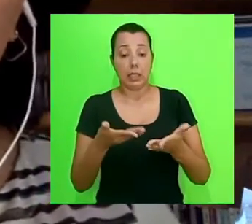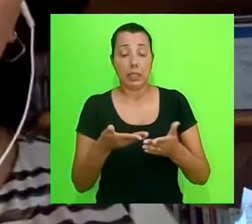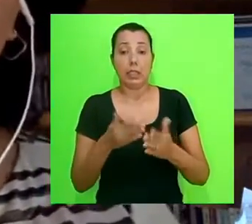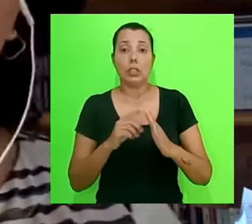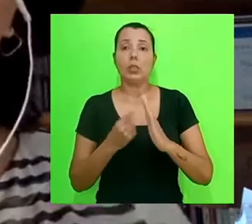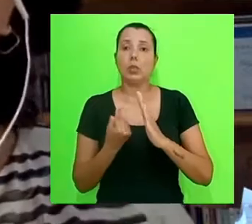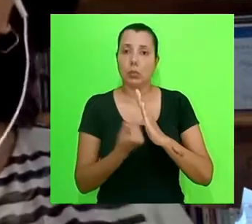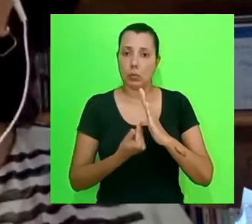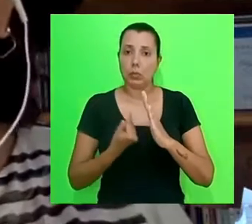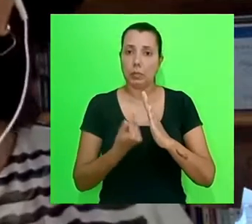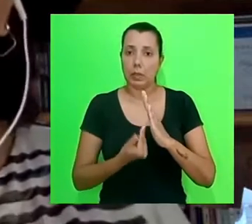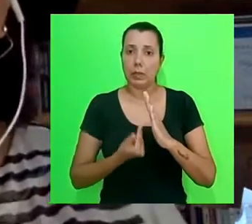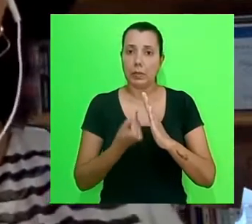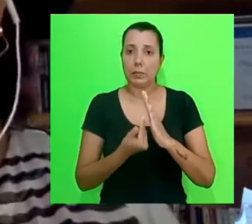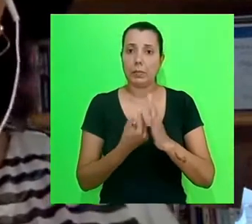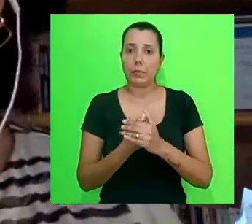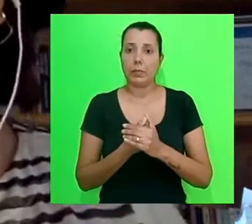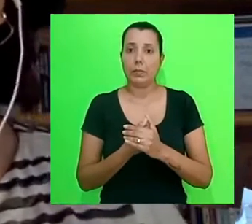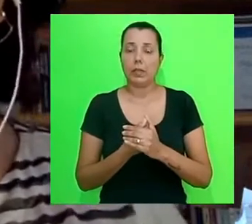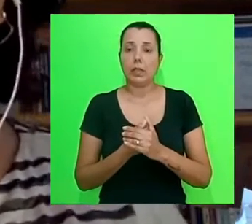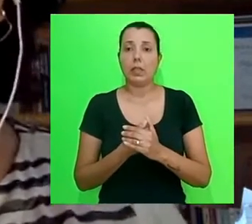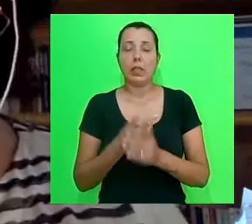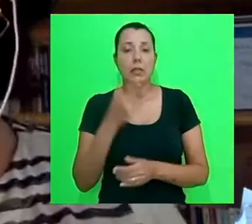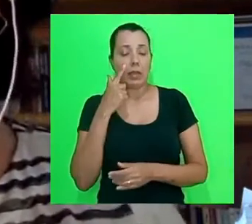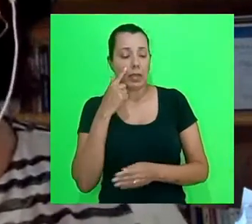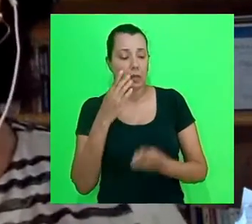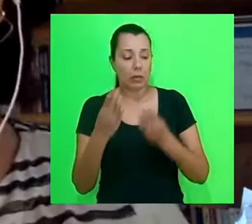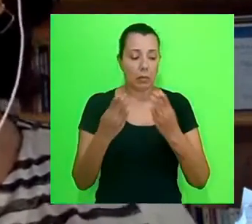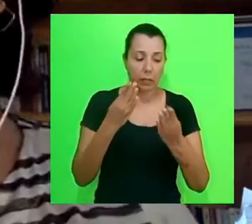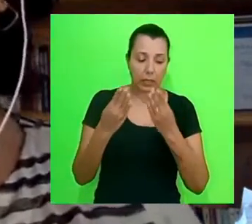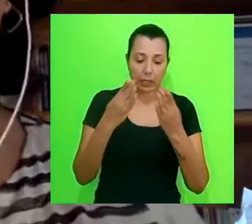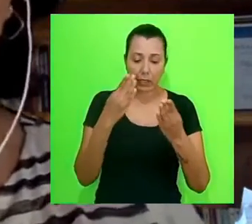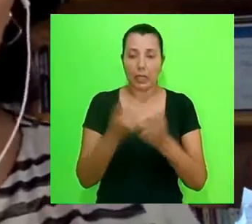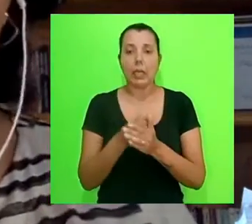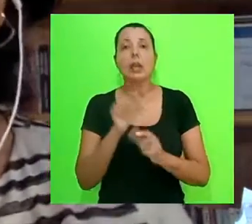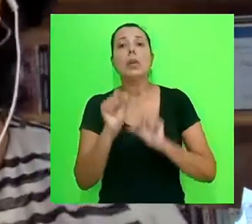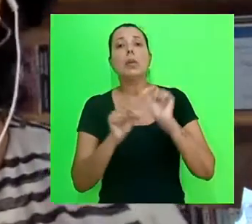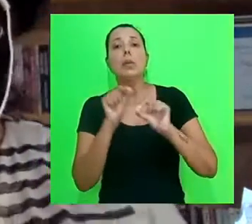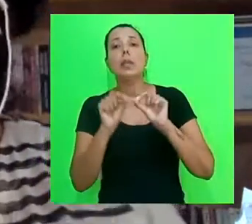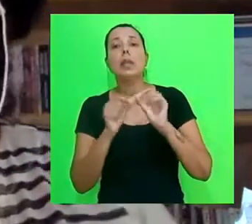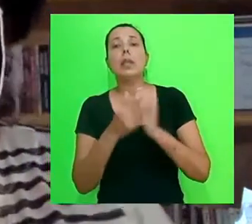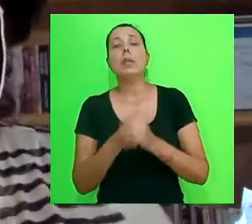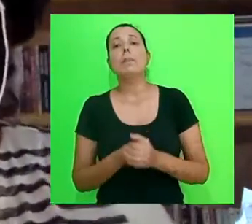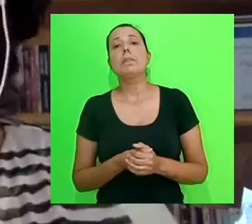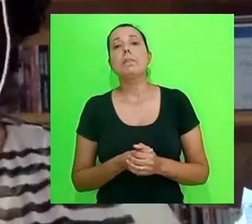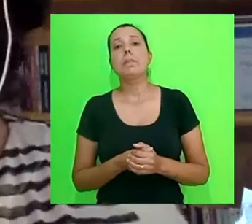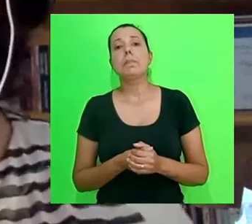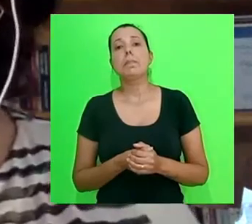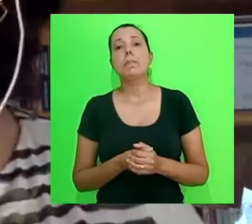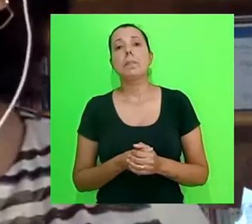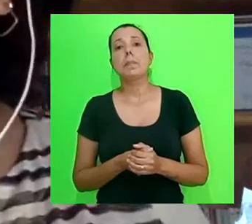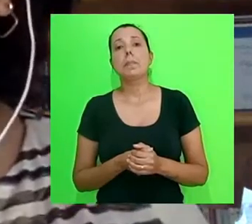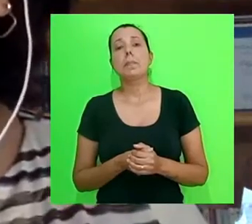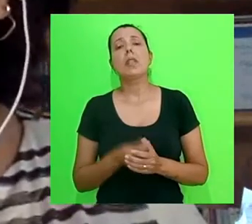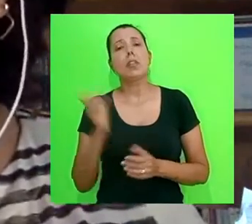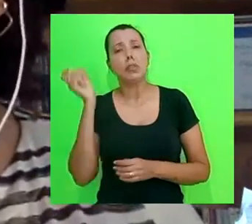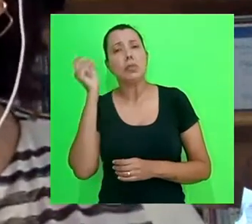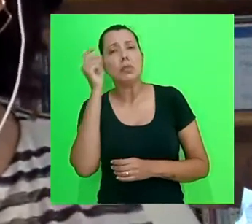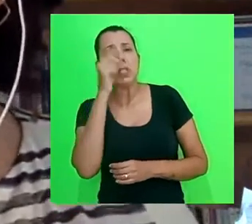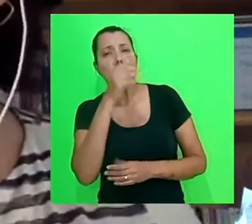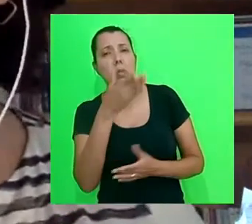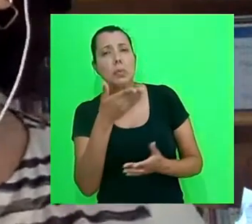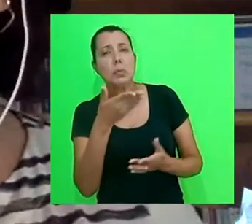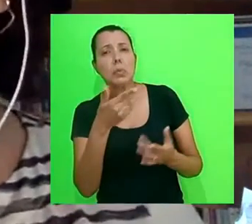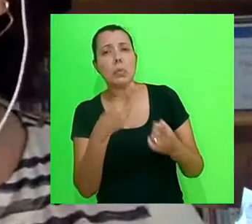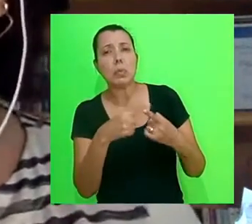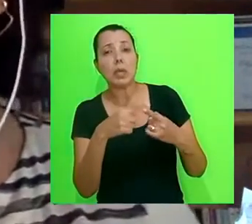da pandemia, que era um espaço onde elas normalmente sofrem a violência, isso tende a se agudizar agora